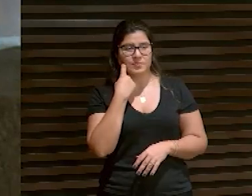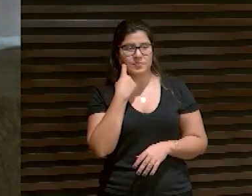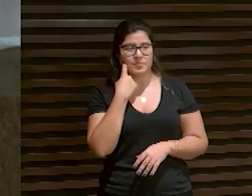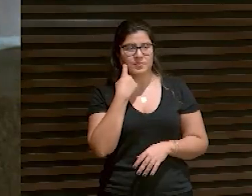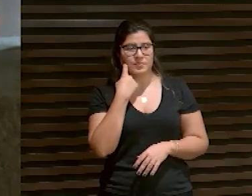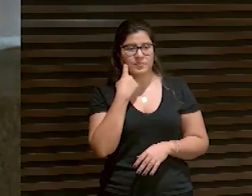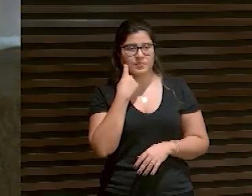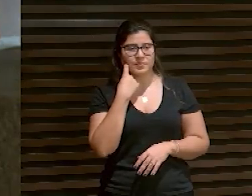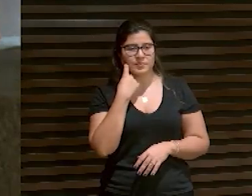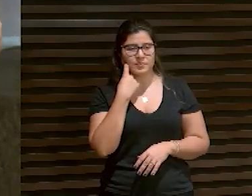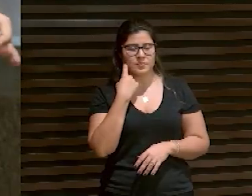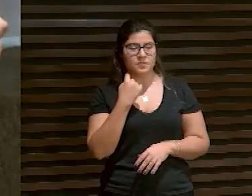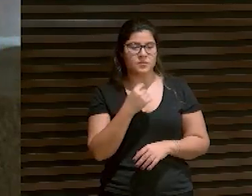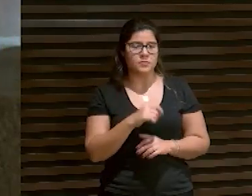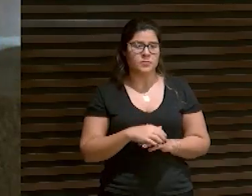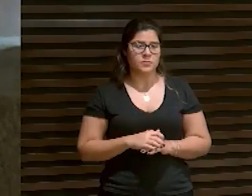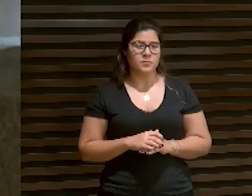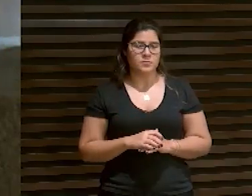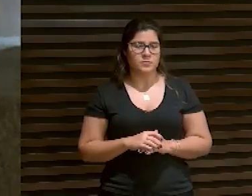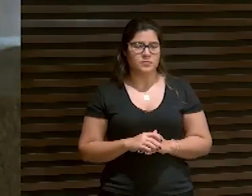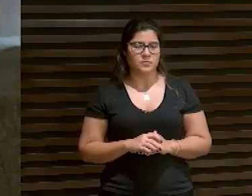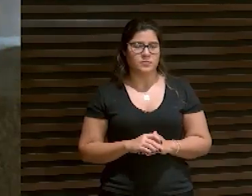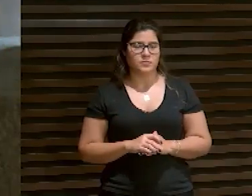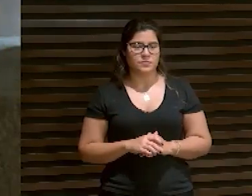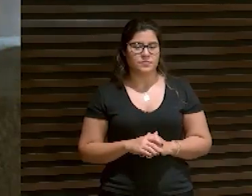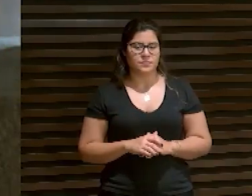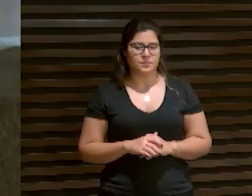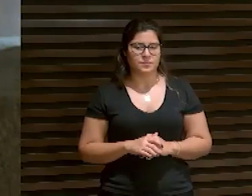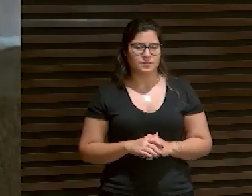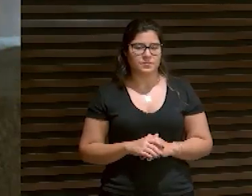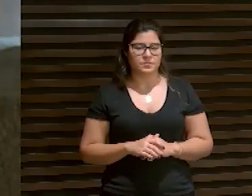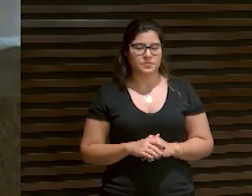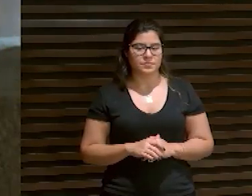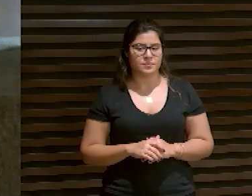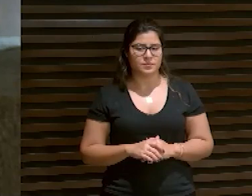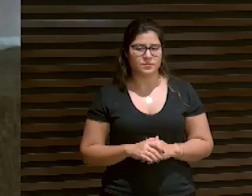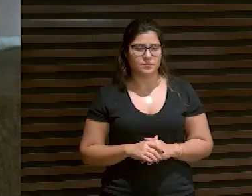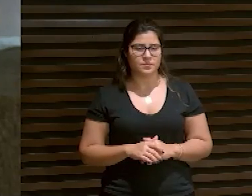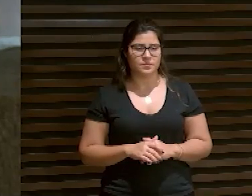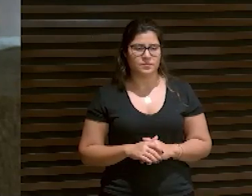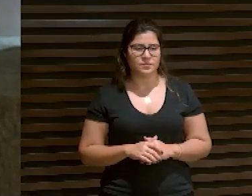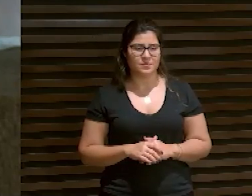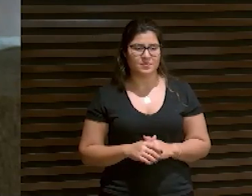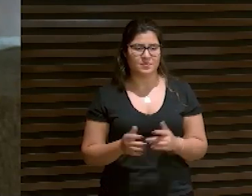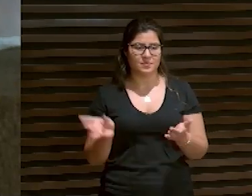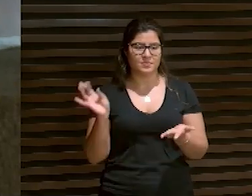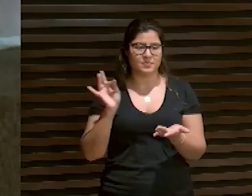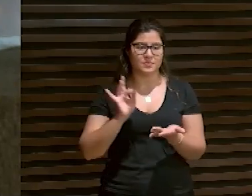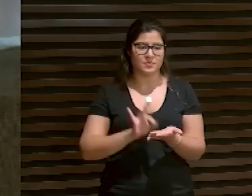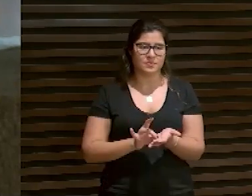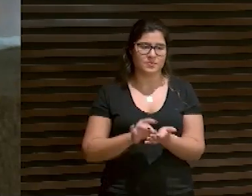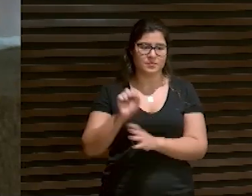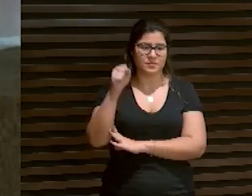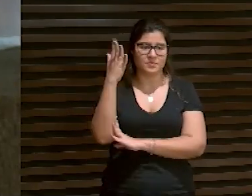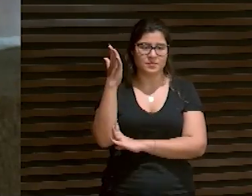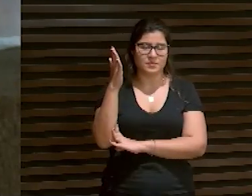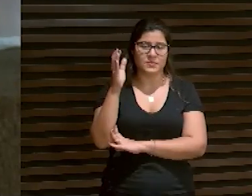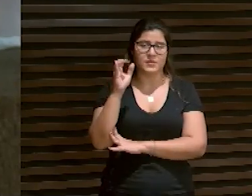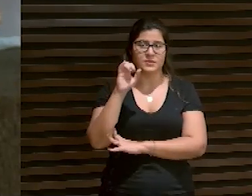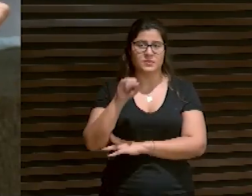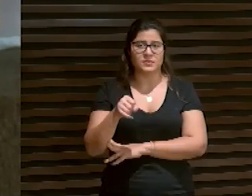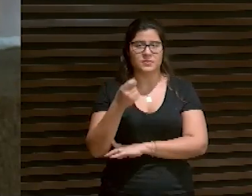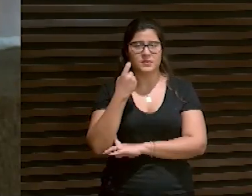do pós-triunfo. Ele foi bem sucedido, agora está triste. Mas na verdade, irmãos, o que de fato acontece é que Jonas, ele é